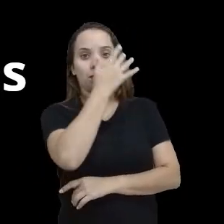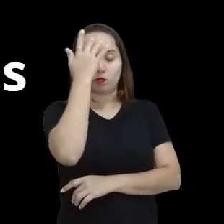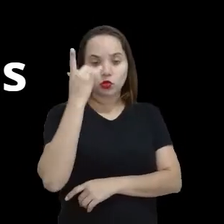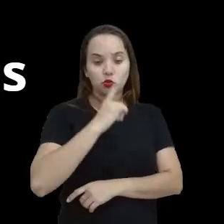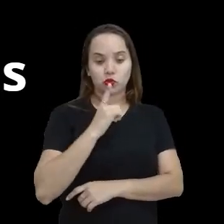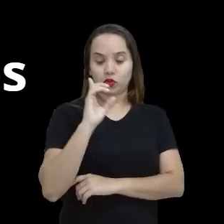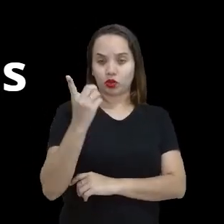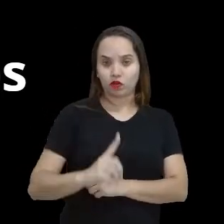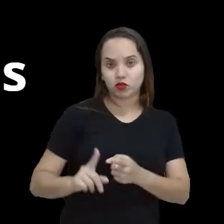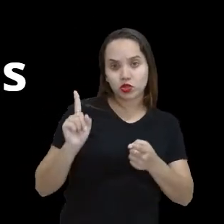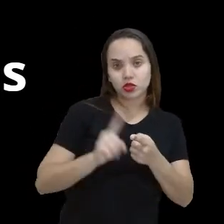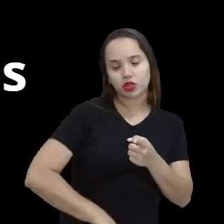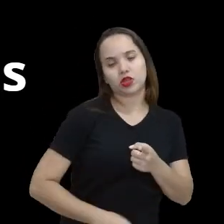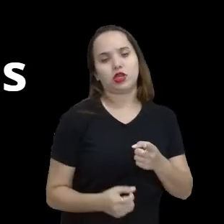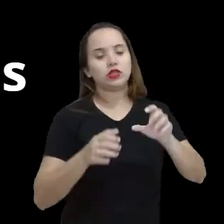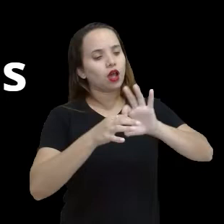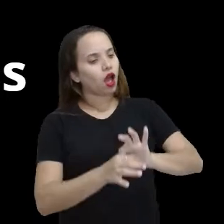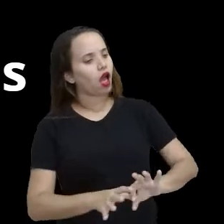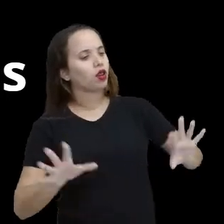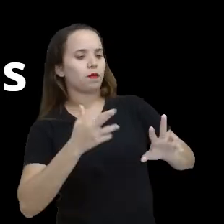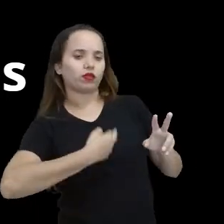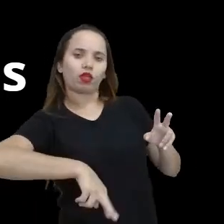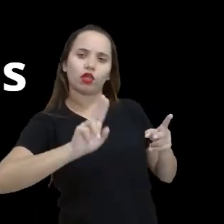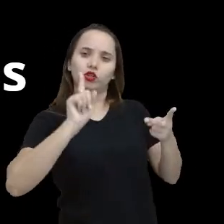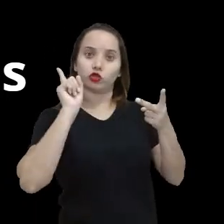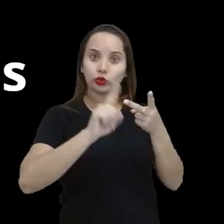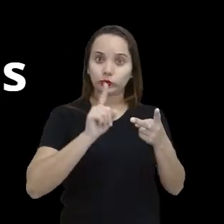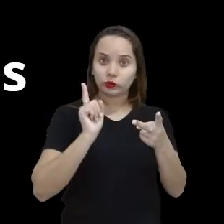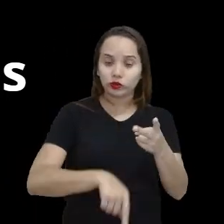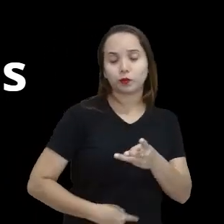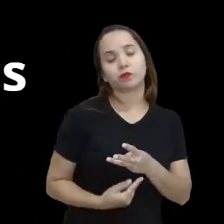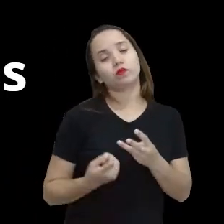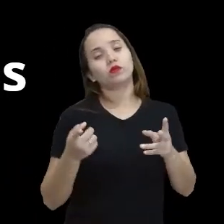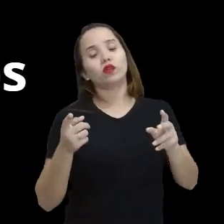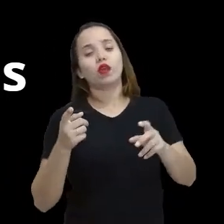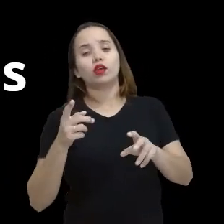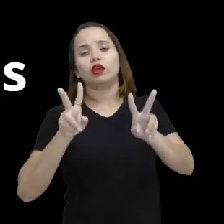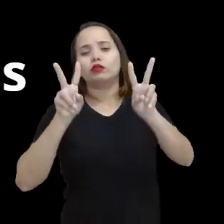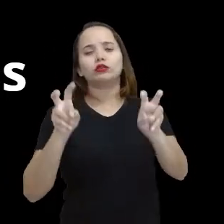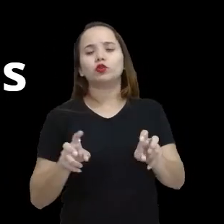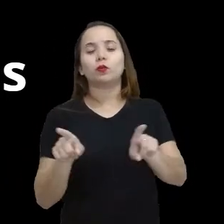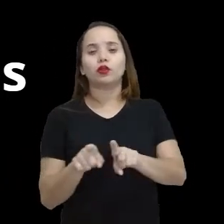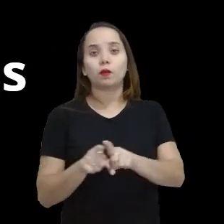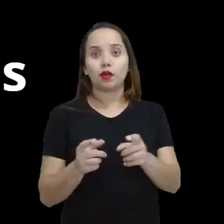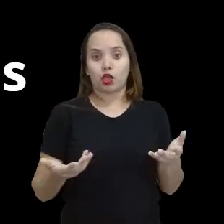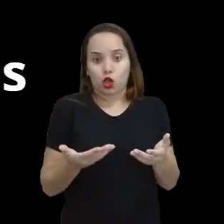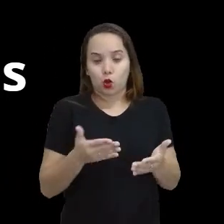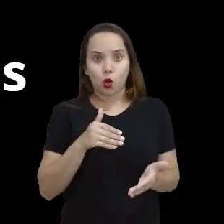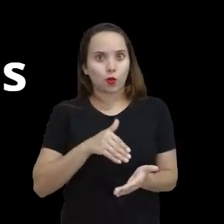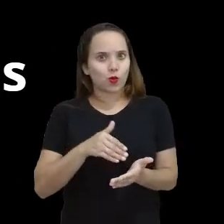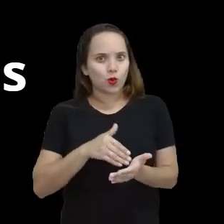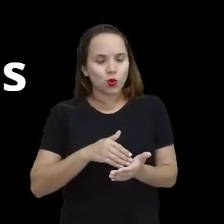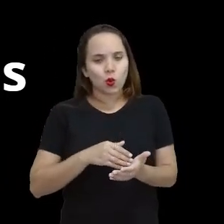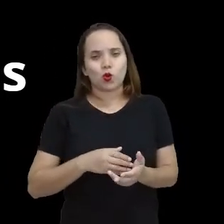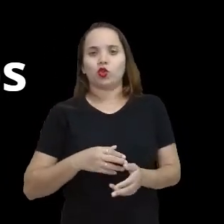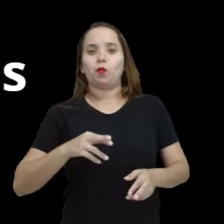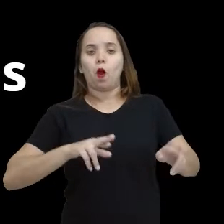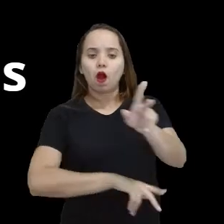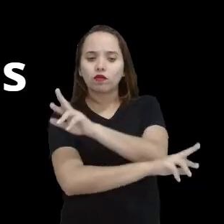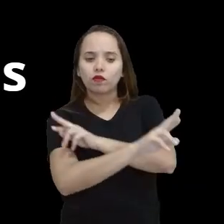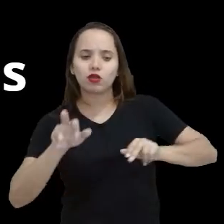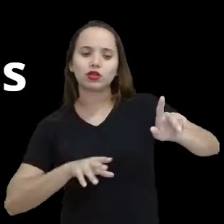deficiência, a questão da liberdade religiosa, a questão também, agora que a gente viu, da diversidade